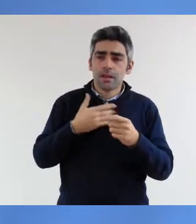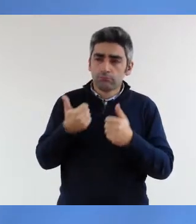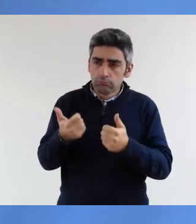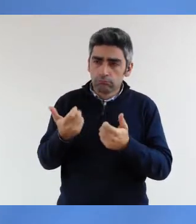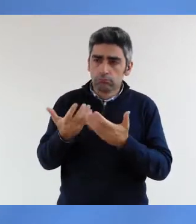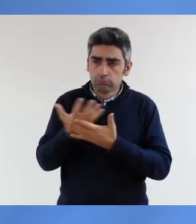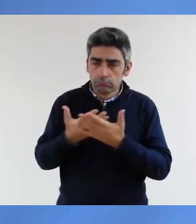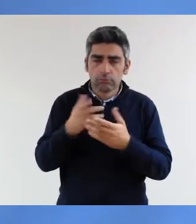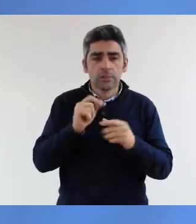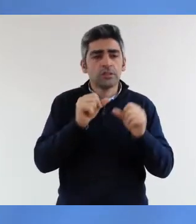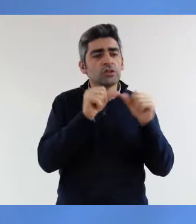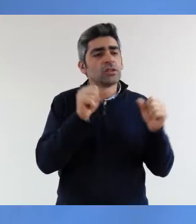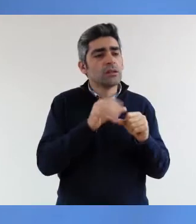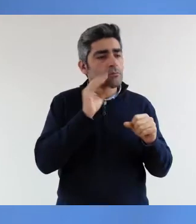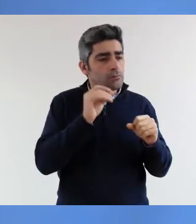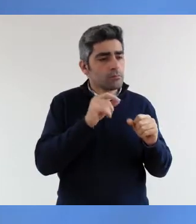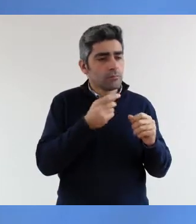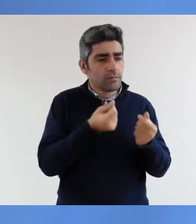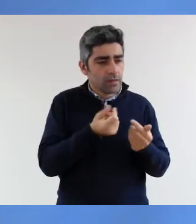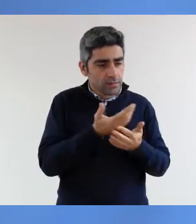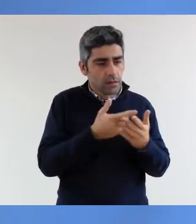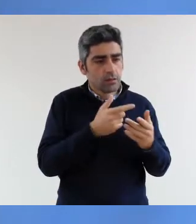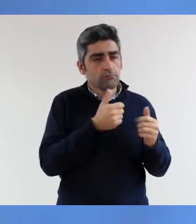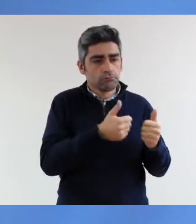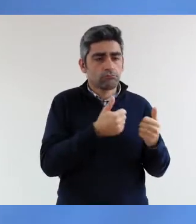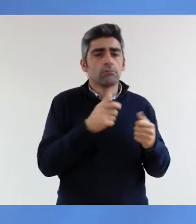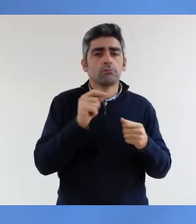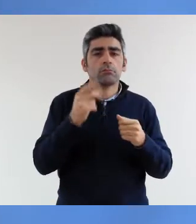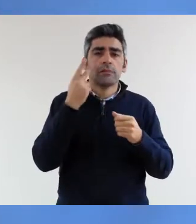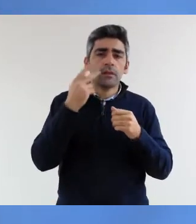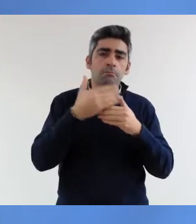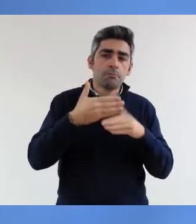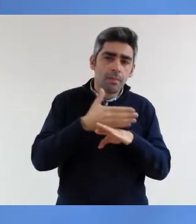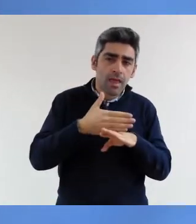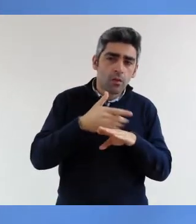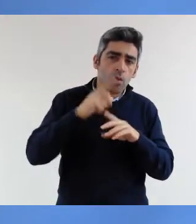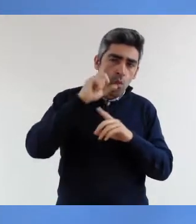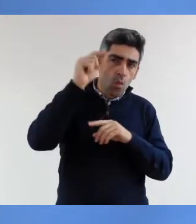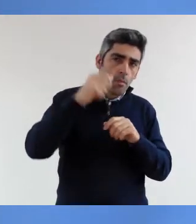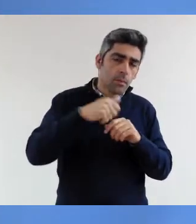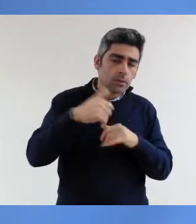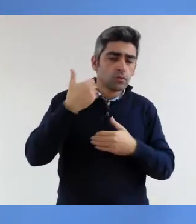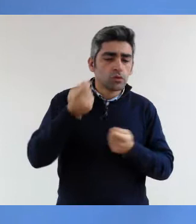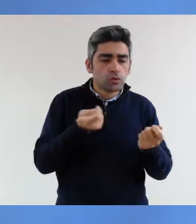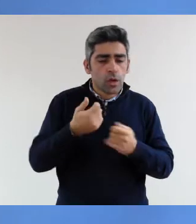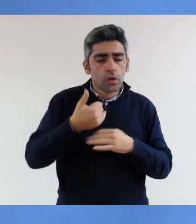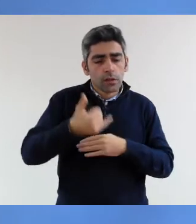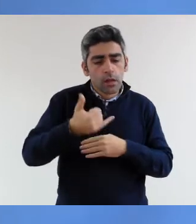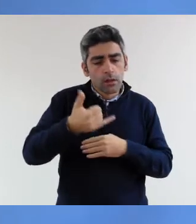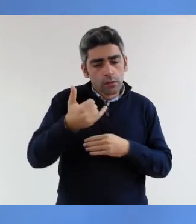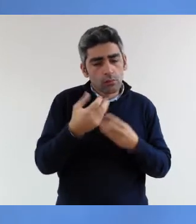dinamização do tecido empresarial consolidação do sistema financeiro visa um de médio longo prazo